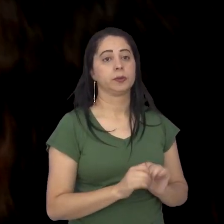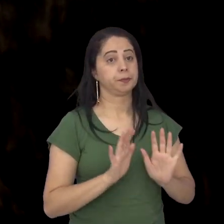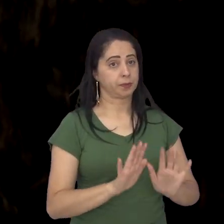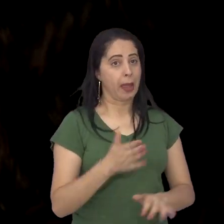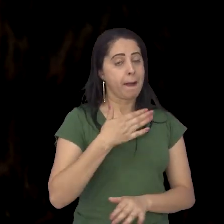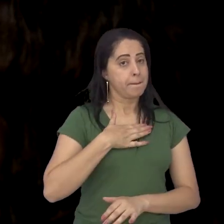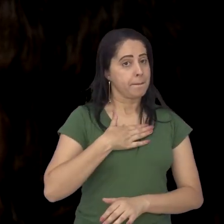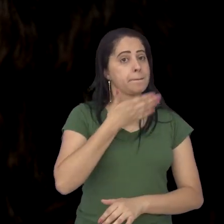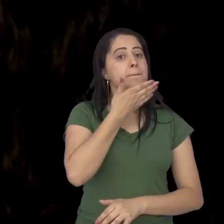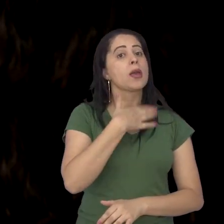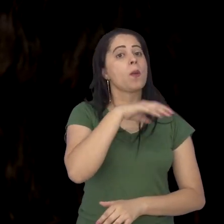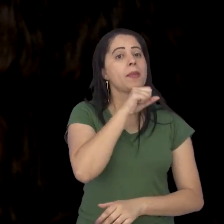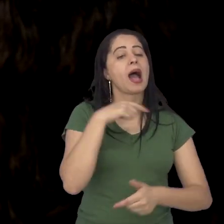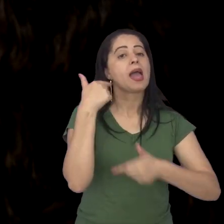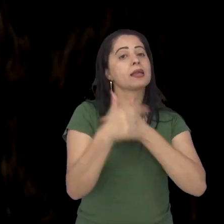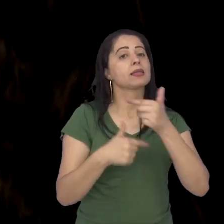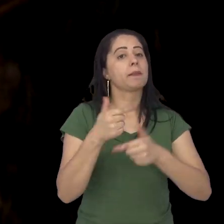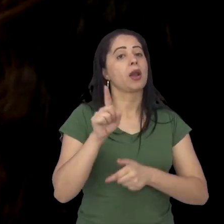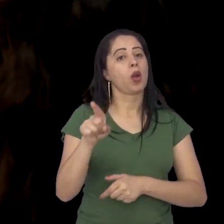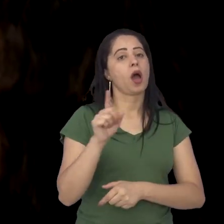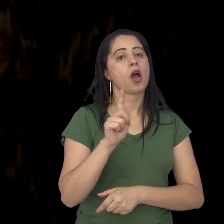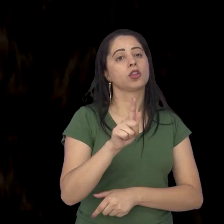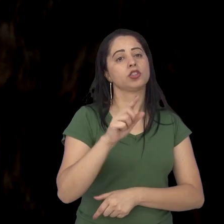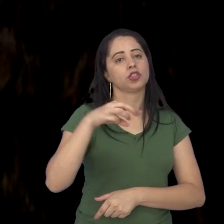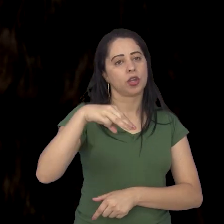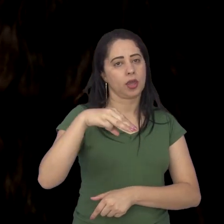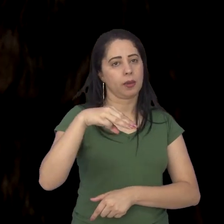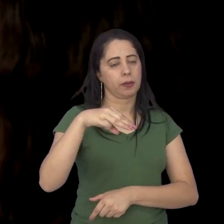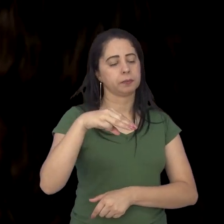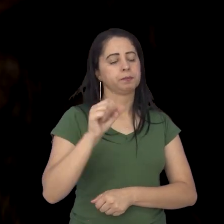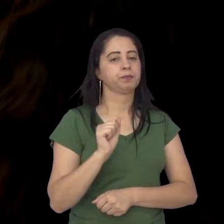emprego na GM. Certo. E aí a minha mãe deixou de trabalhar,